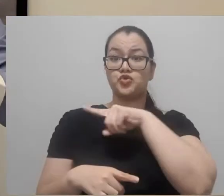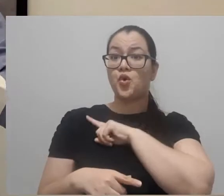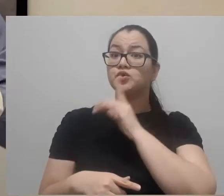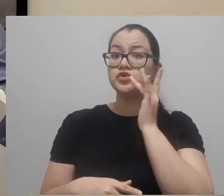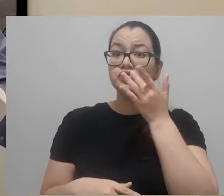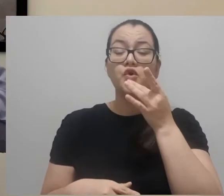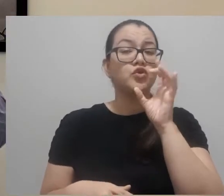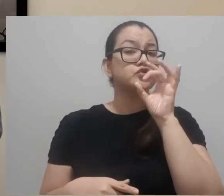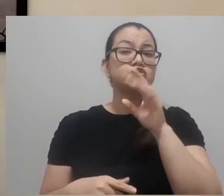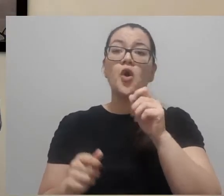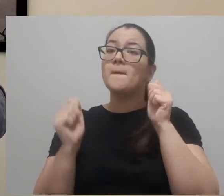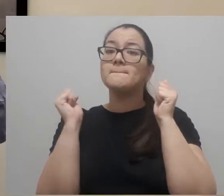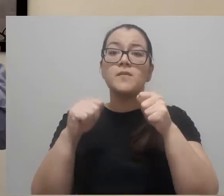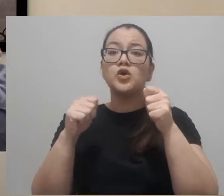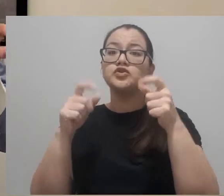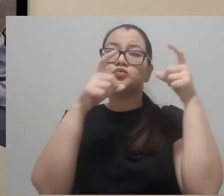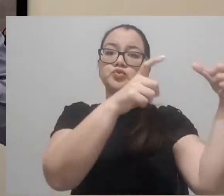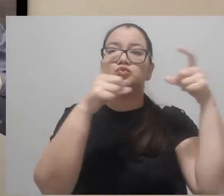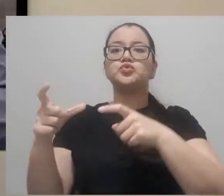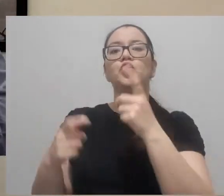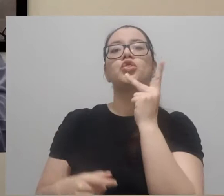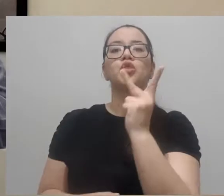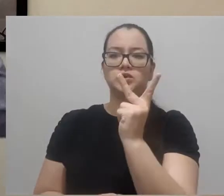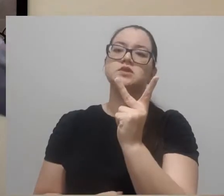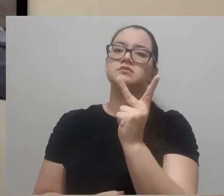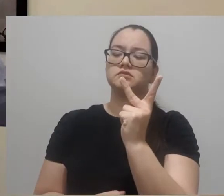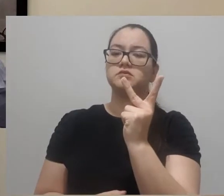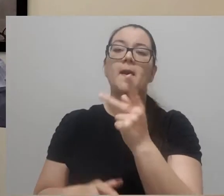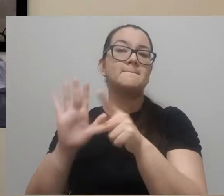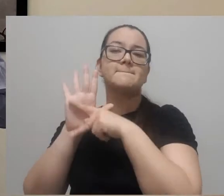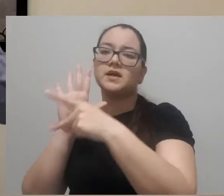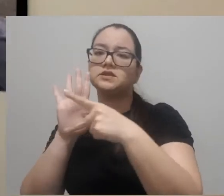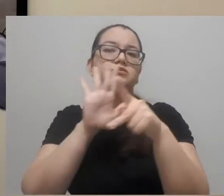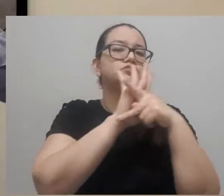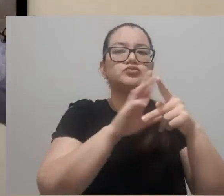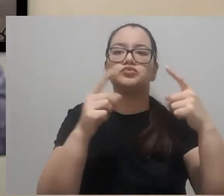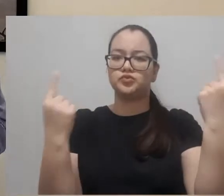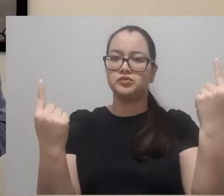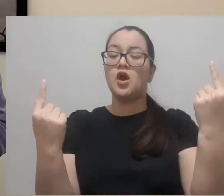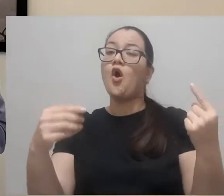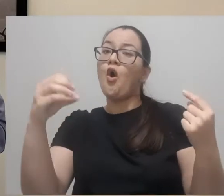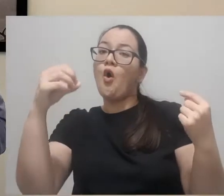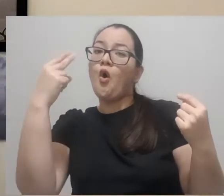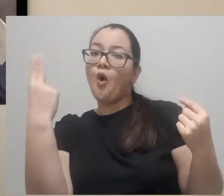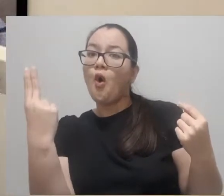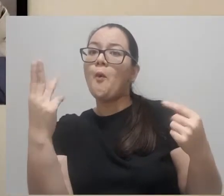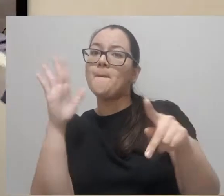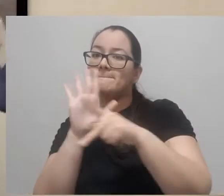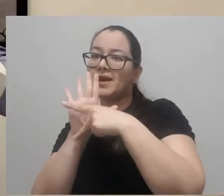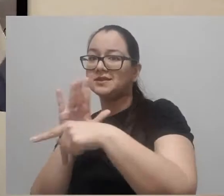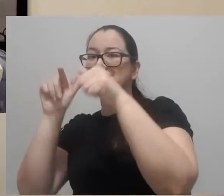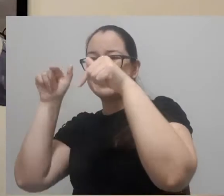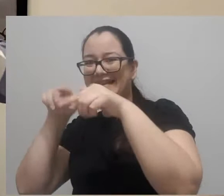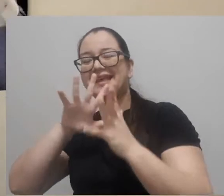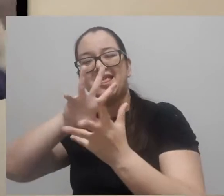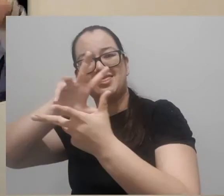lugares onde nós podemos defini-los onde eles estão. Ou os nossos tesouros são daqui da terra, tá? Ou os